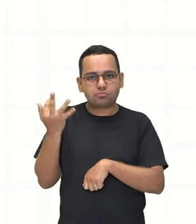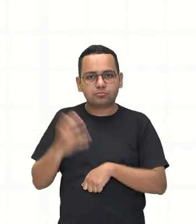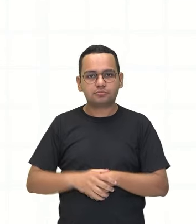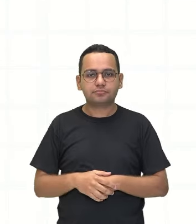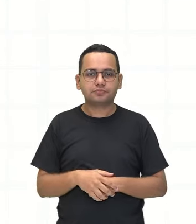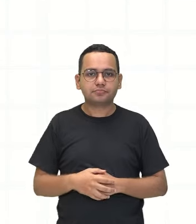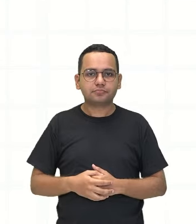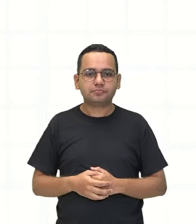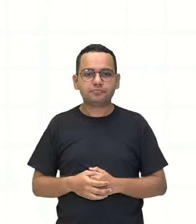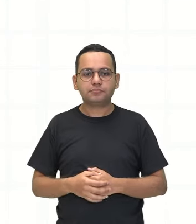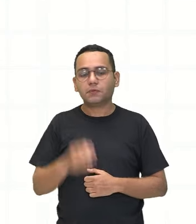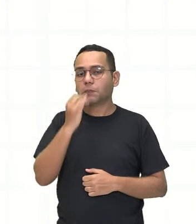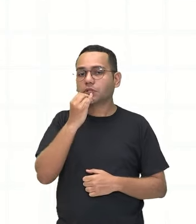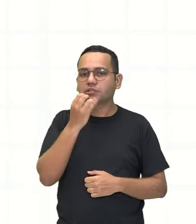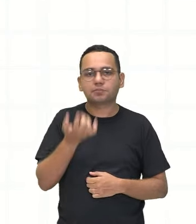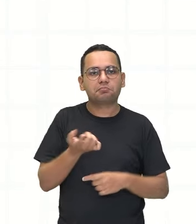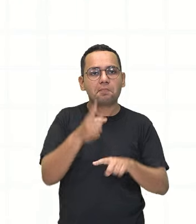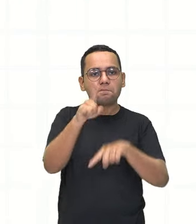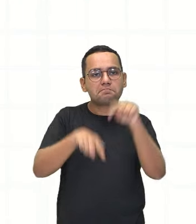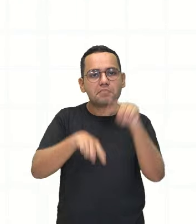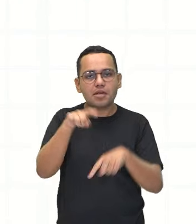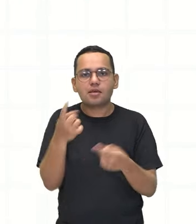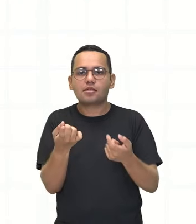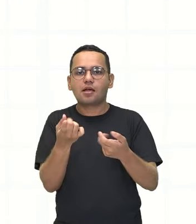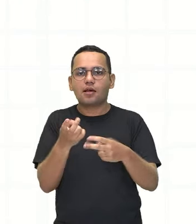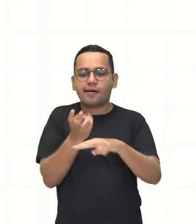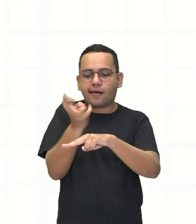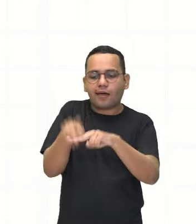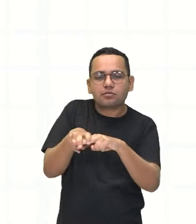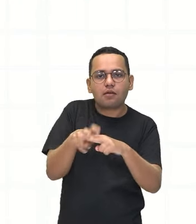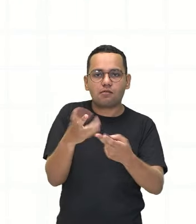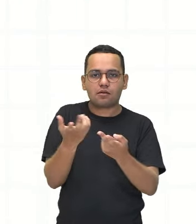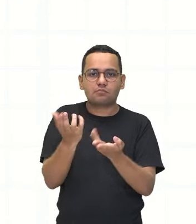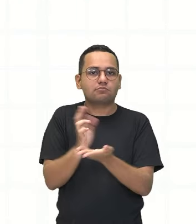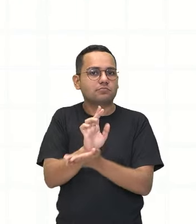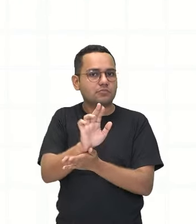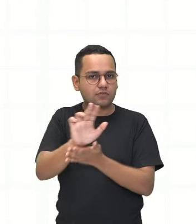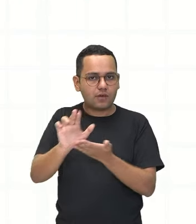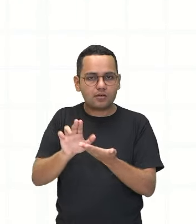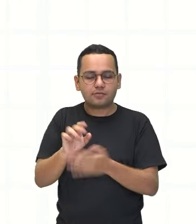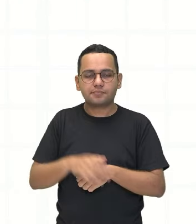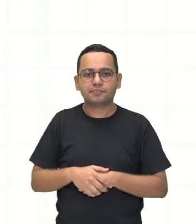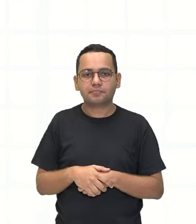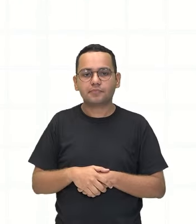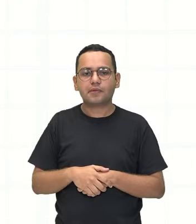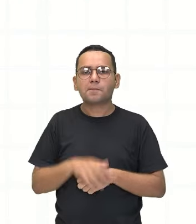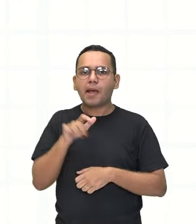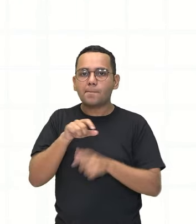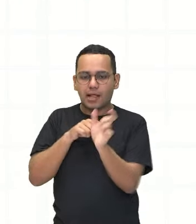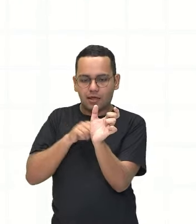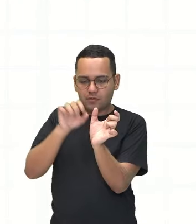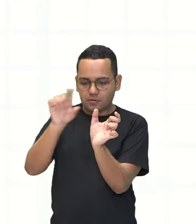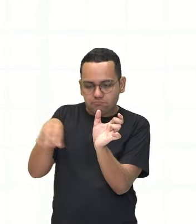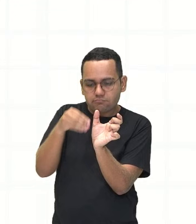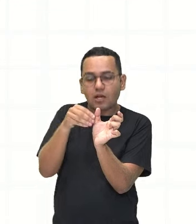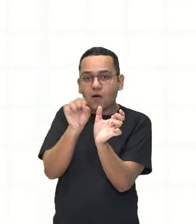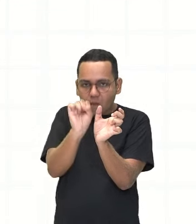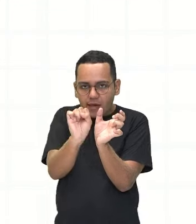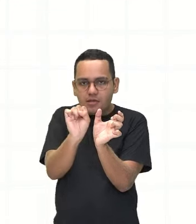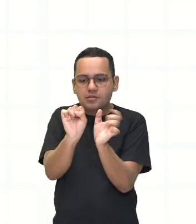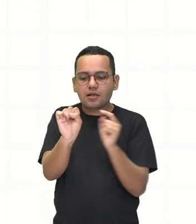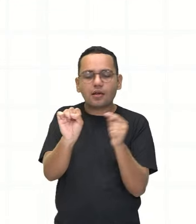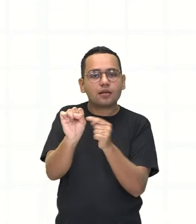Se for mesas, cadeiras, né? Então, esse S vai ser a desinência que vai estar indicando